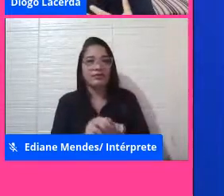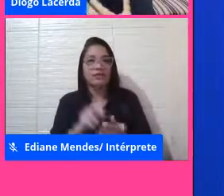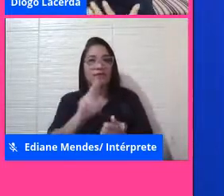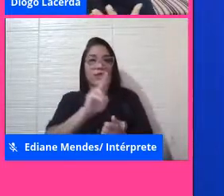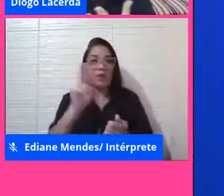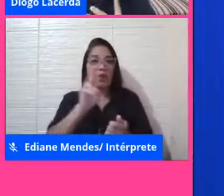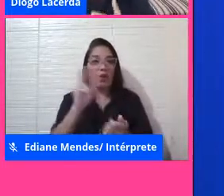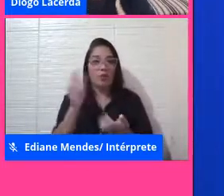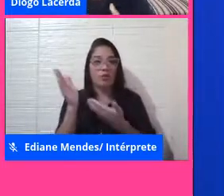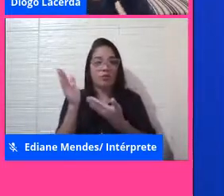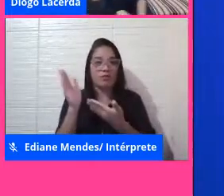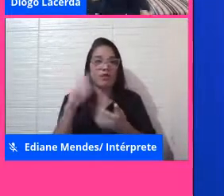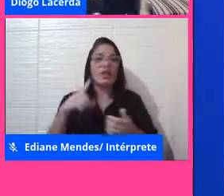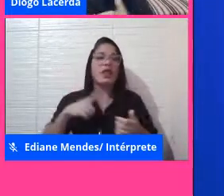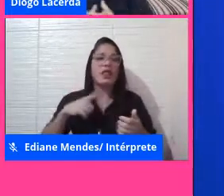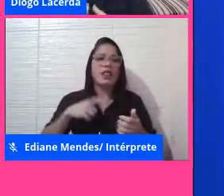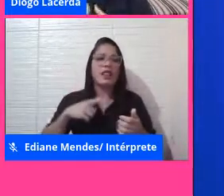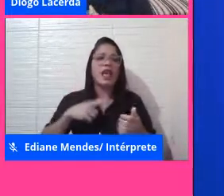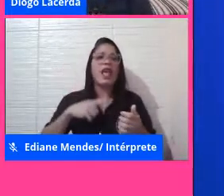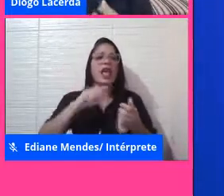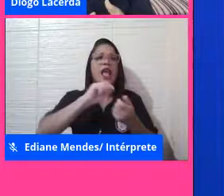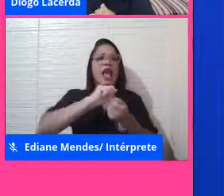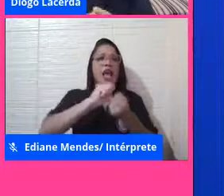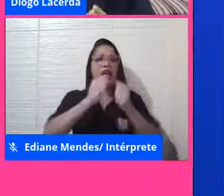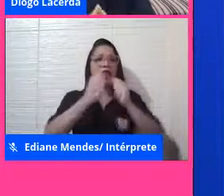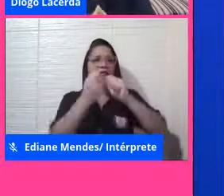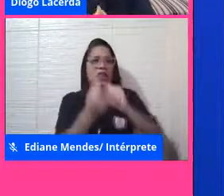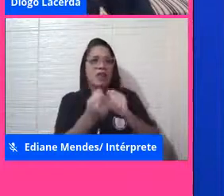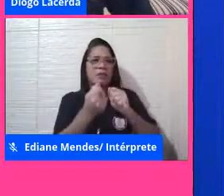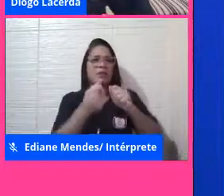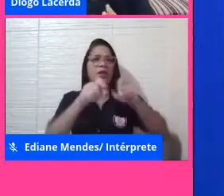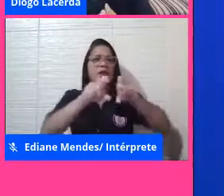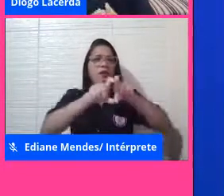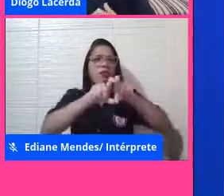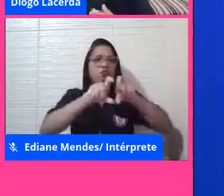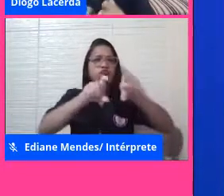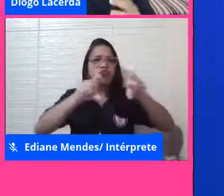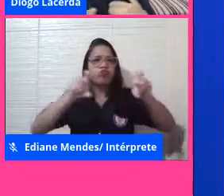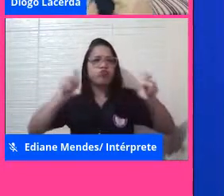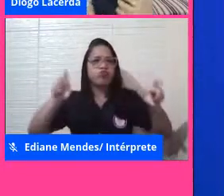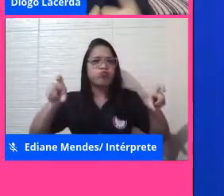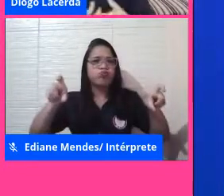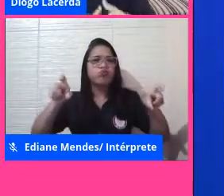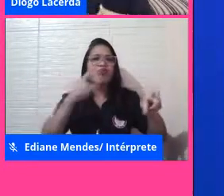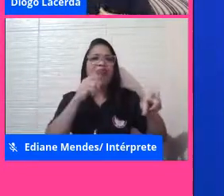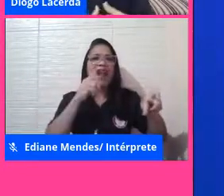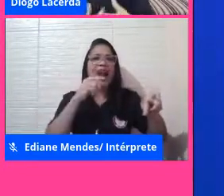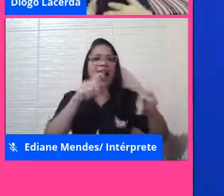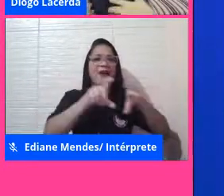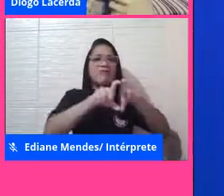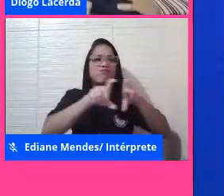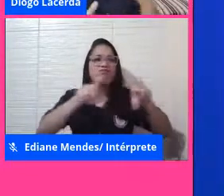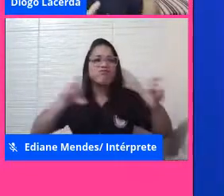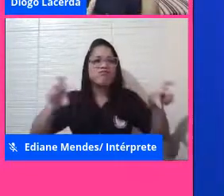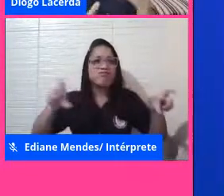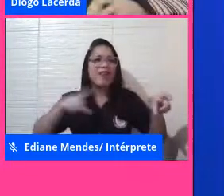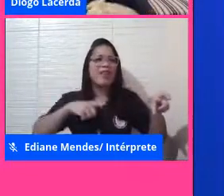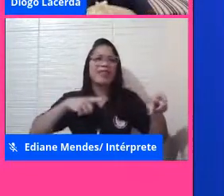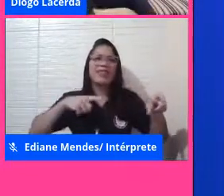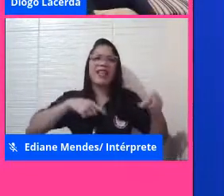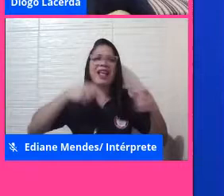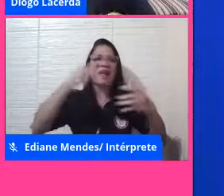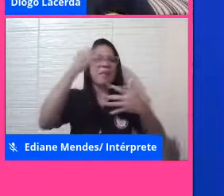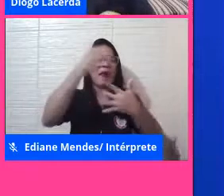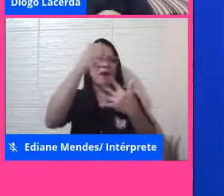esses adaptadores de mangueira, enfim, de tubulação. Então, qualquer modelo, antes de você